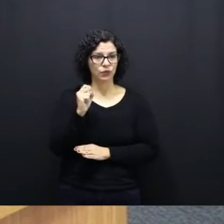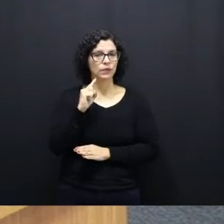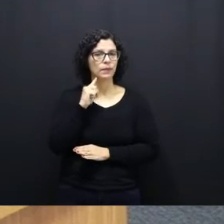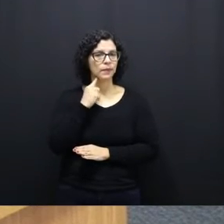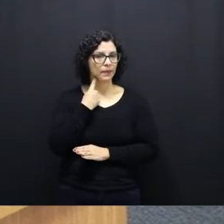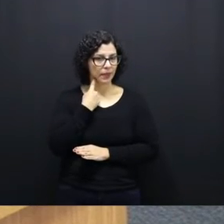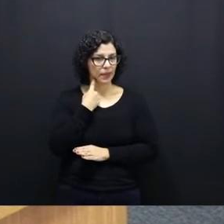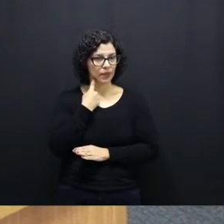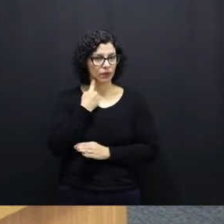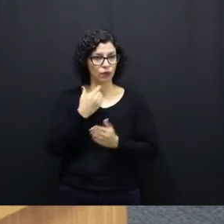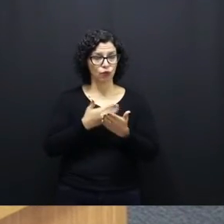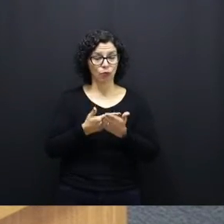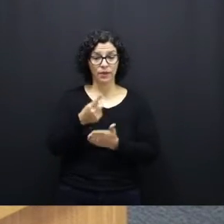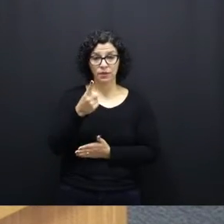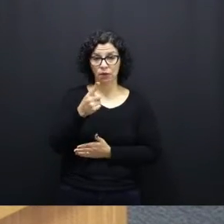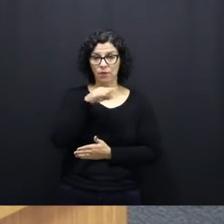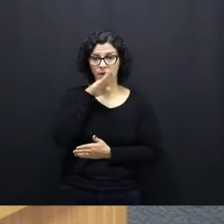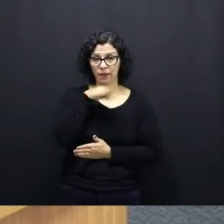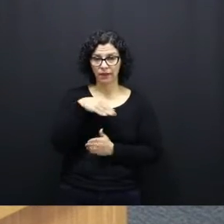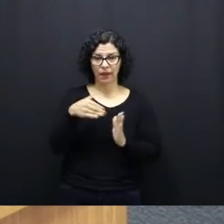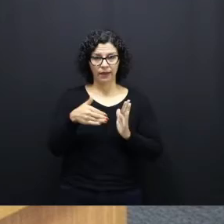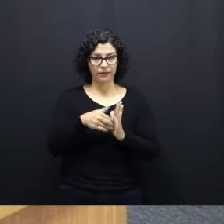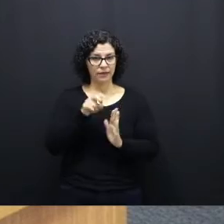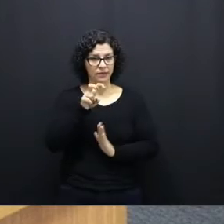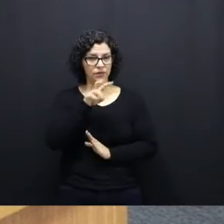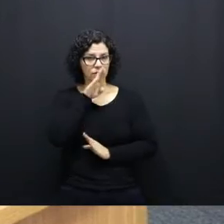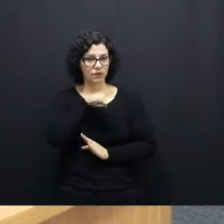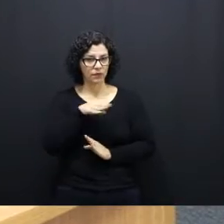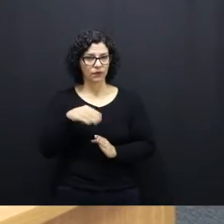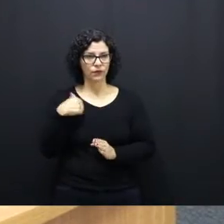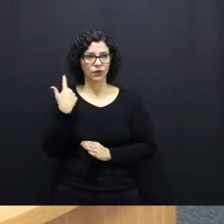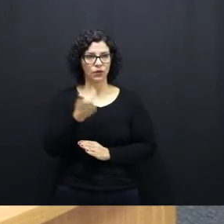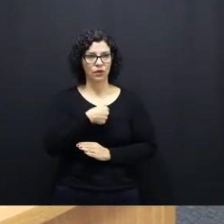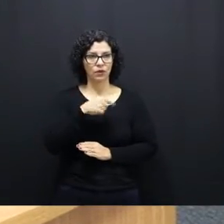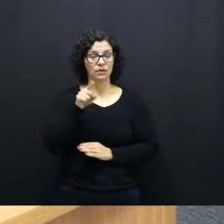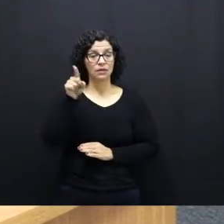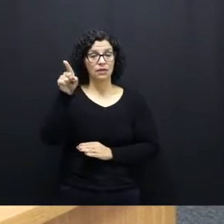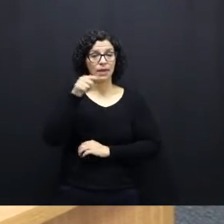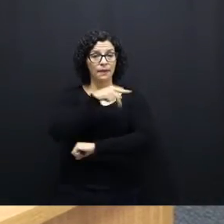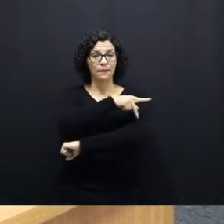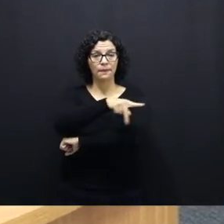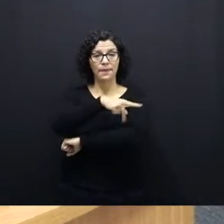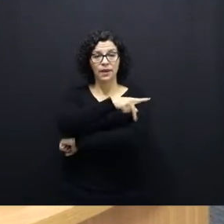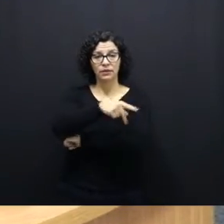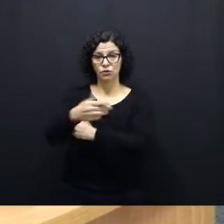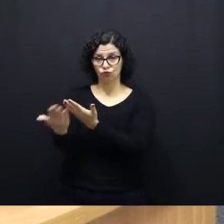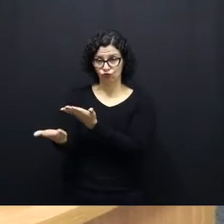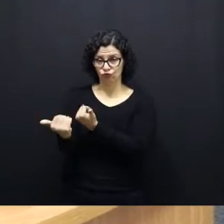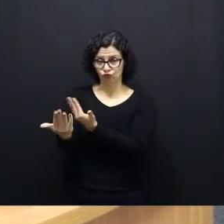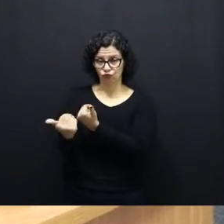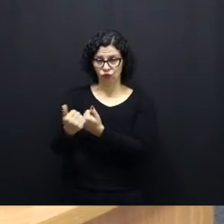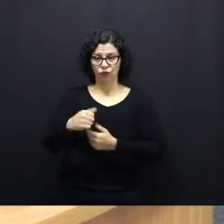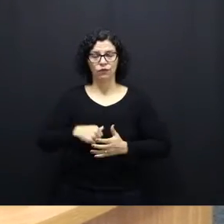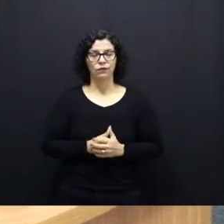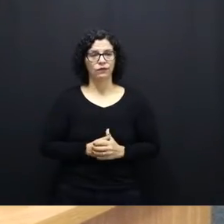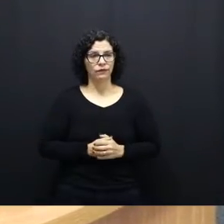Maio das 13 horas as dezessete horas nós vamos ter ali na Praça da Juventude